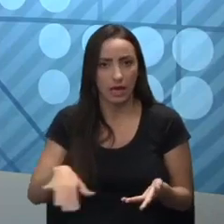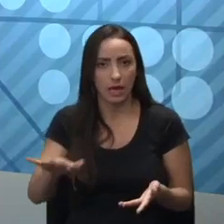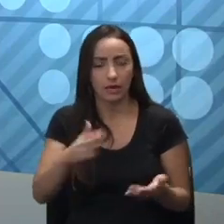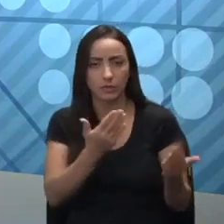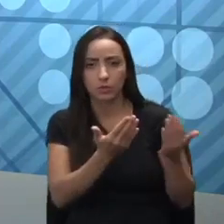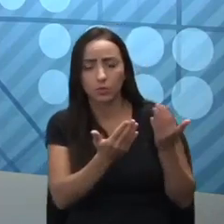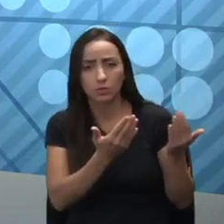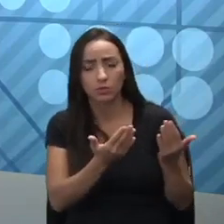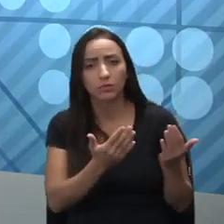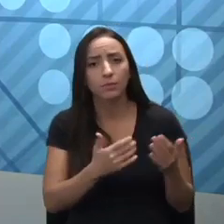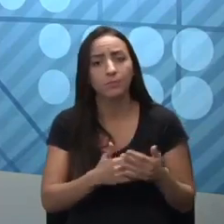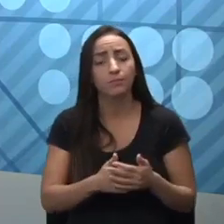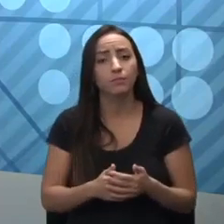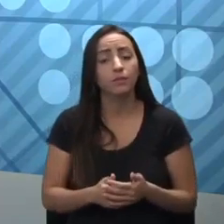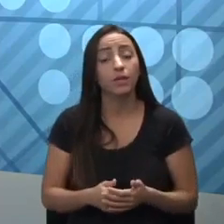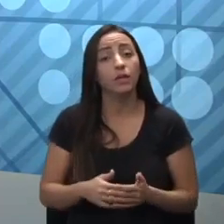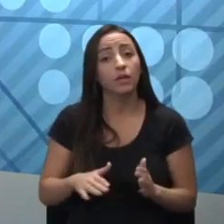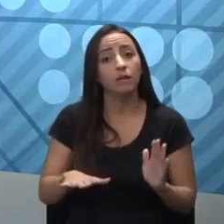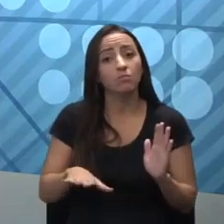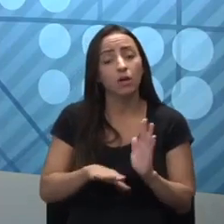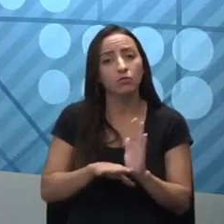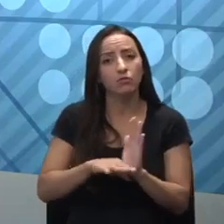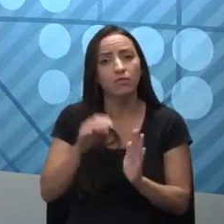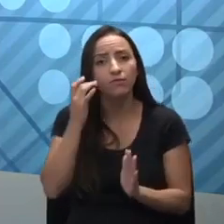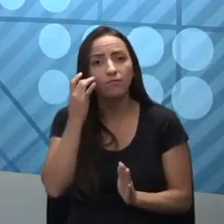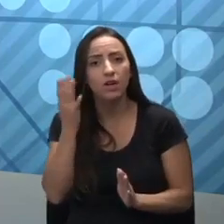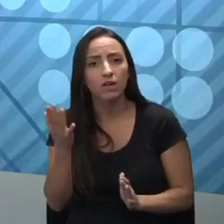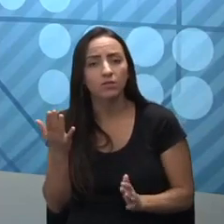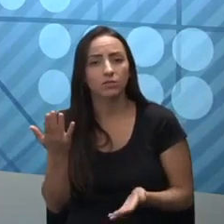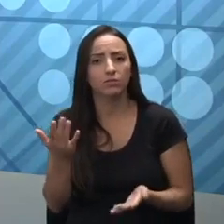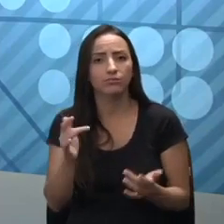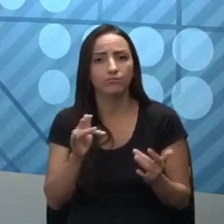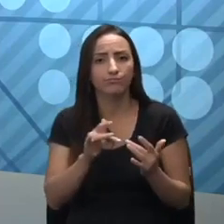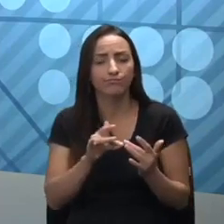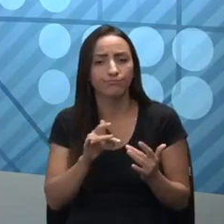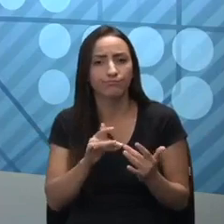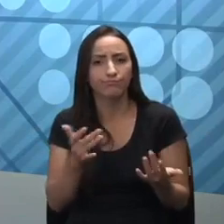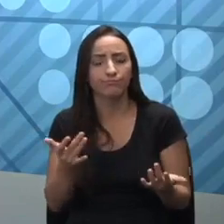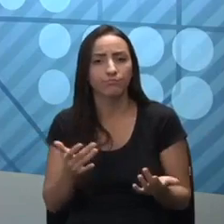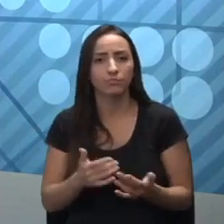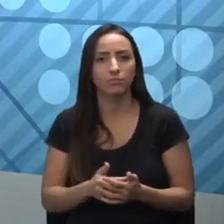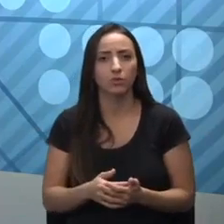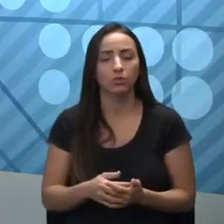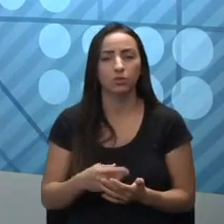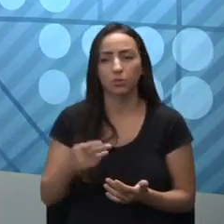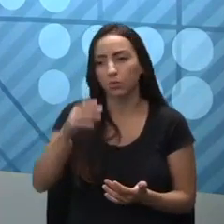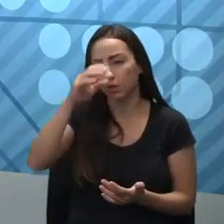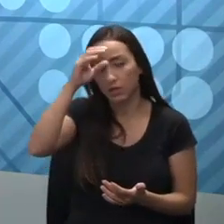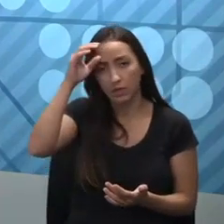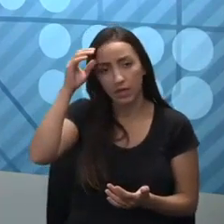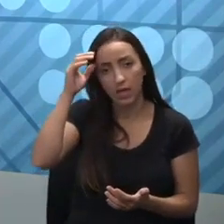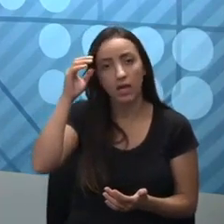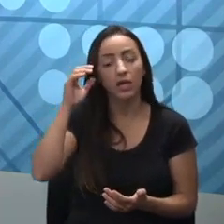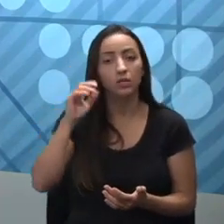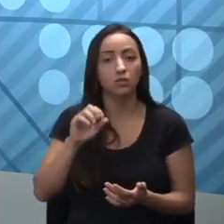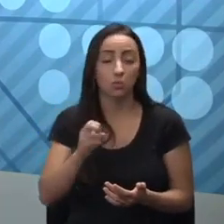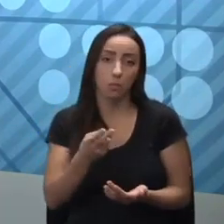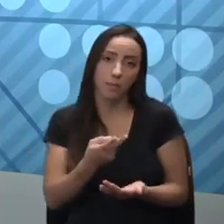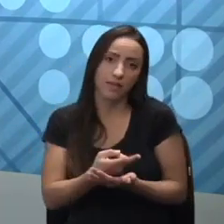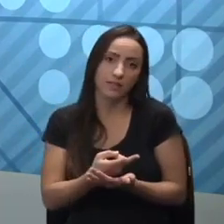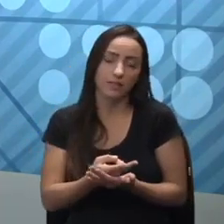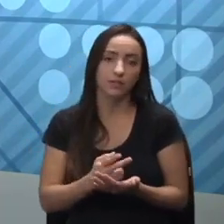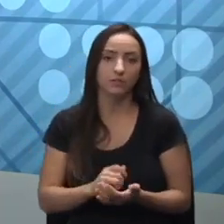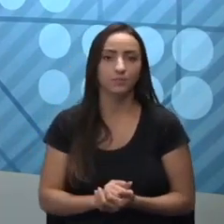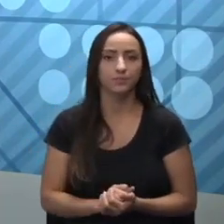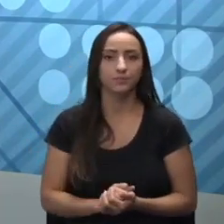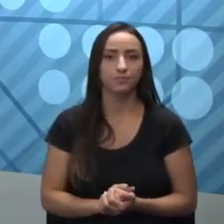psicologia que vão facilitar o seu contato com o seu usuário, o seu cliente ou seu